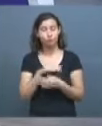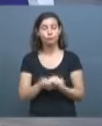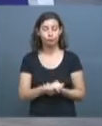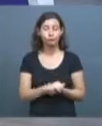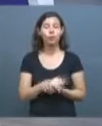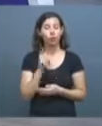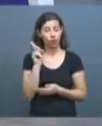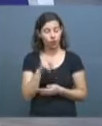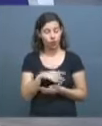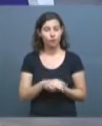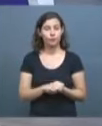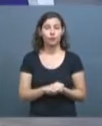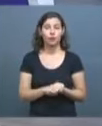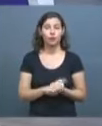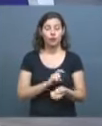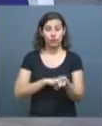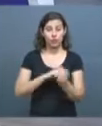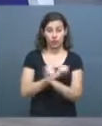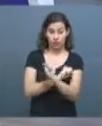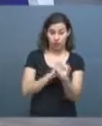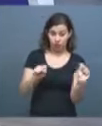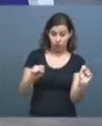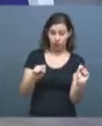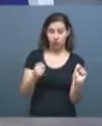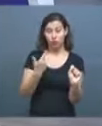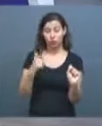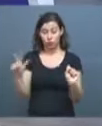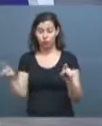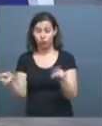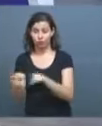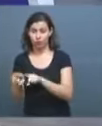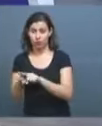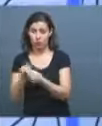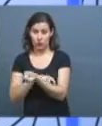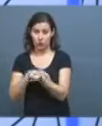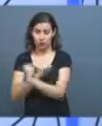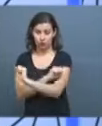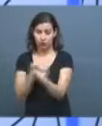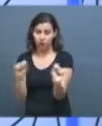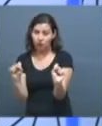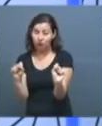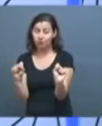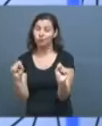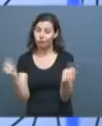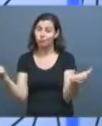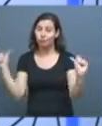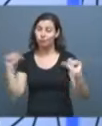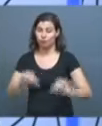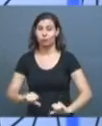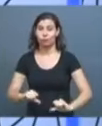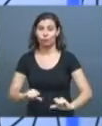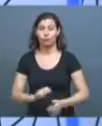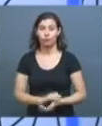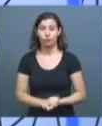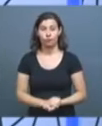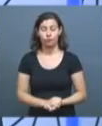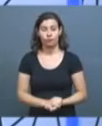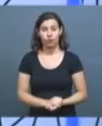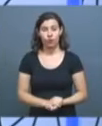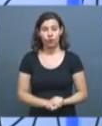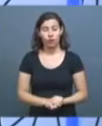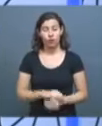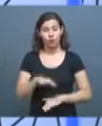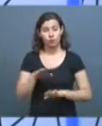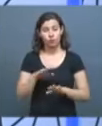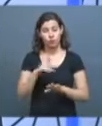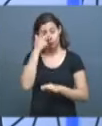na reação de estresse, como outra reação, se você está... A pessoa vítima, vamos chamar de uma reação de estresse, isso dá a ela um certo